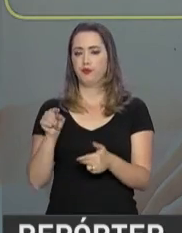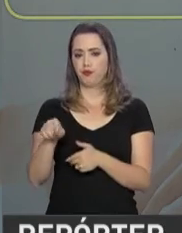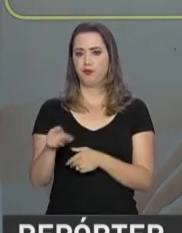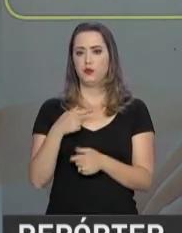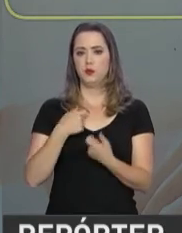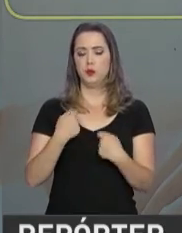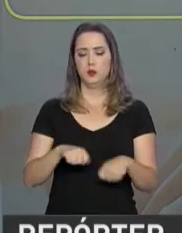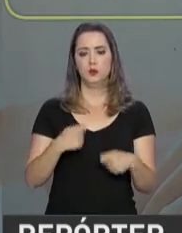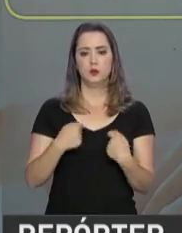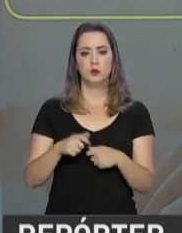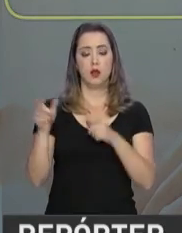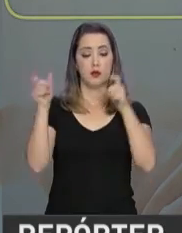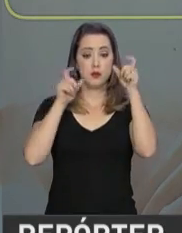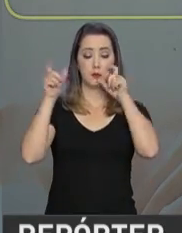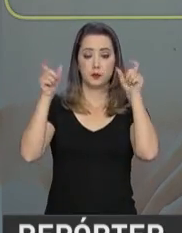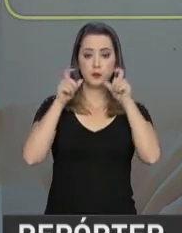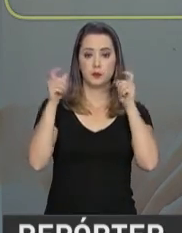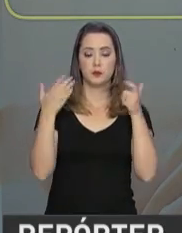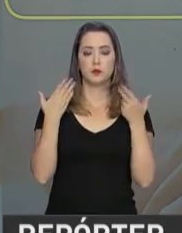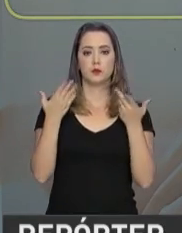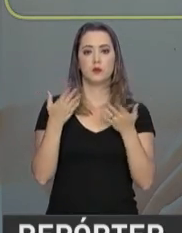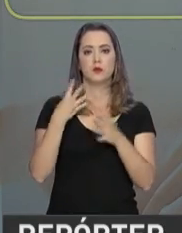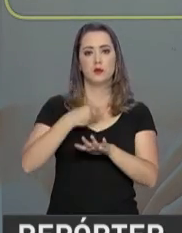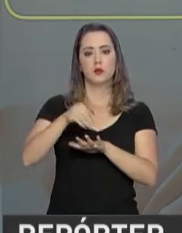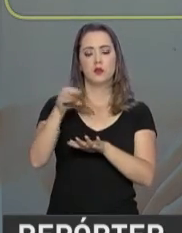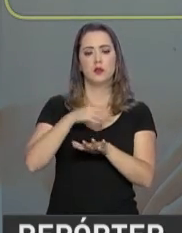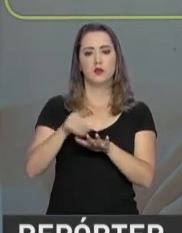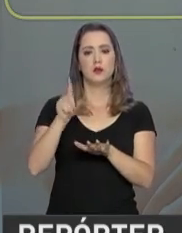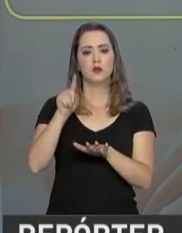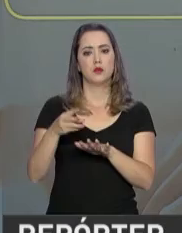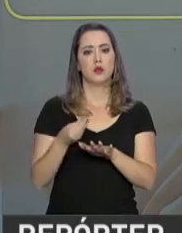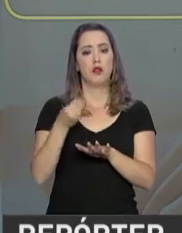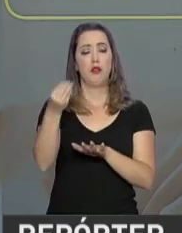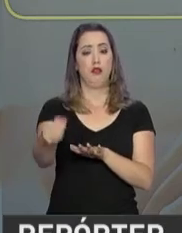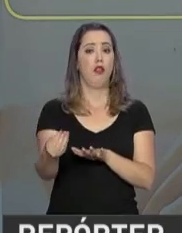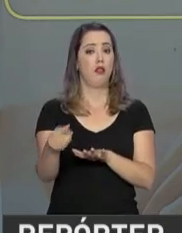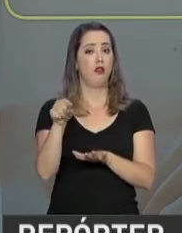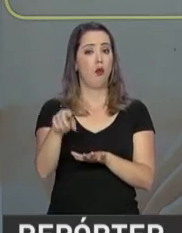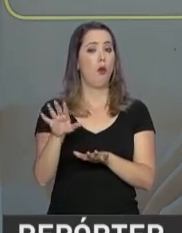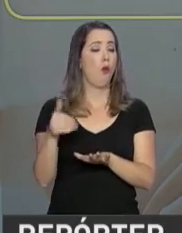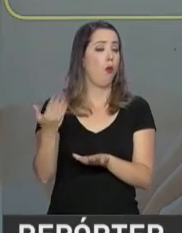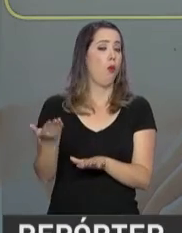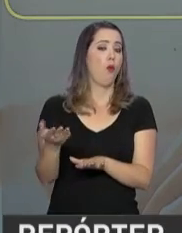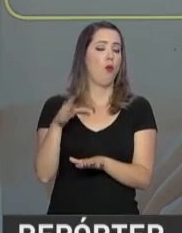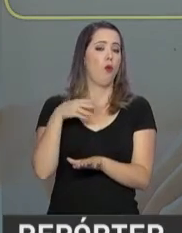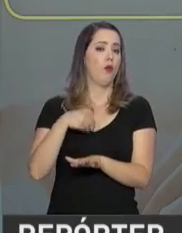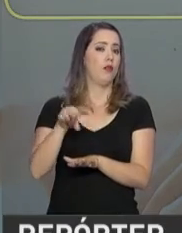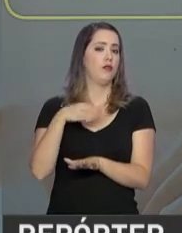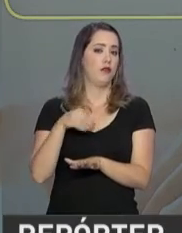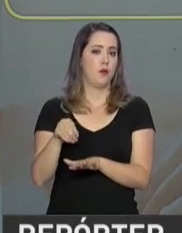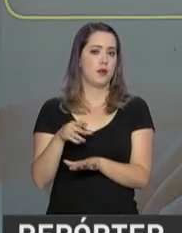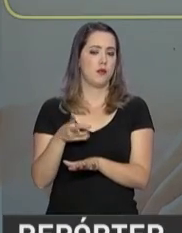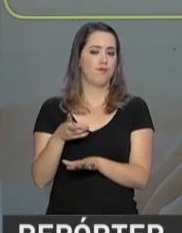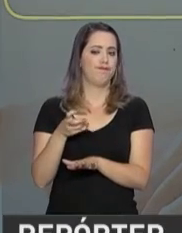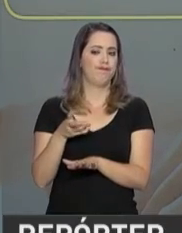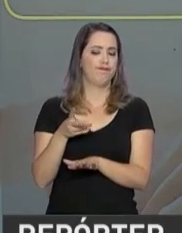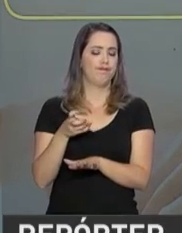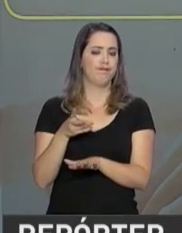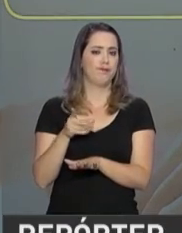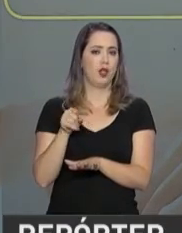ele tem que ter atenção na informação que é passada a ele néca caso haja alguma